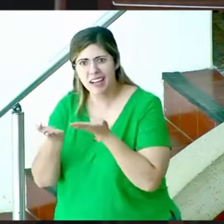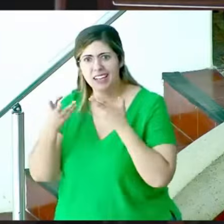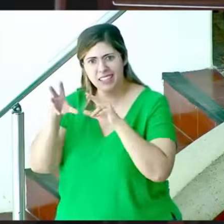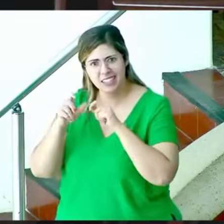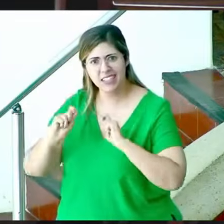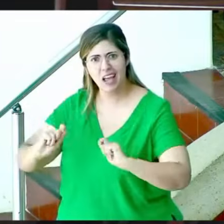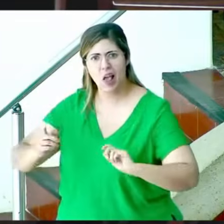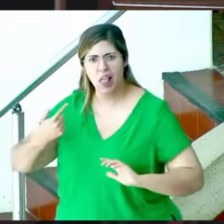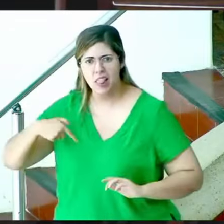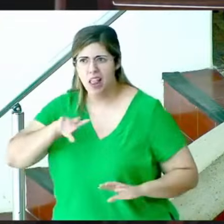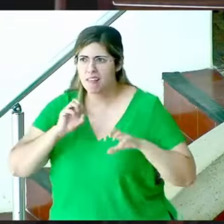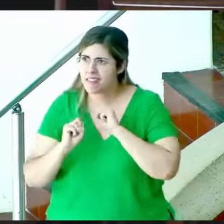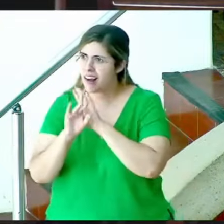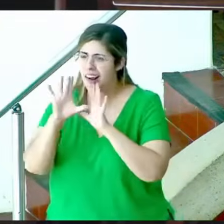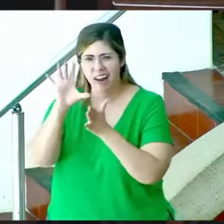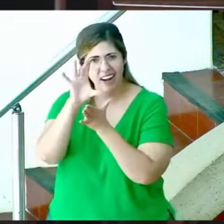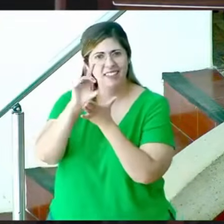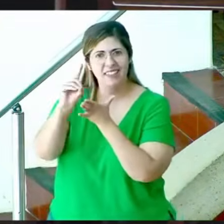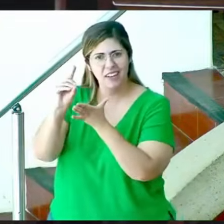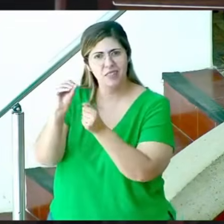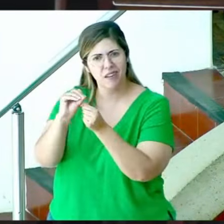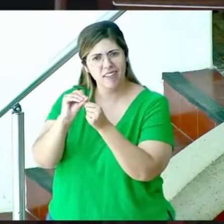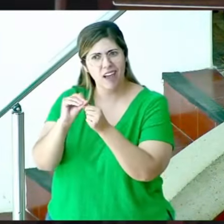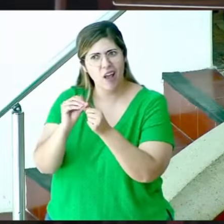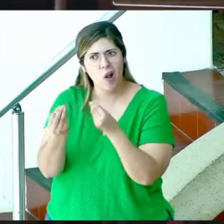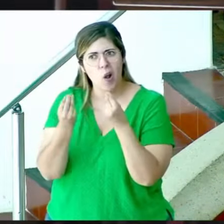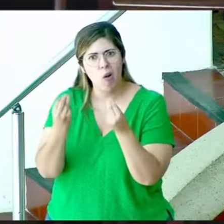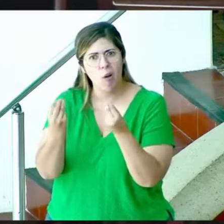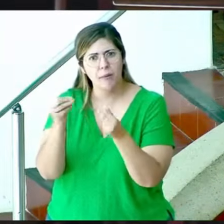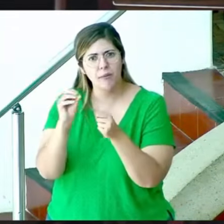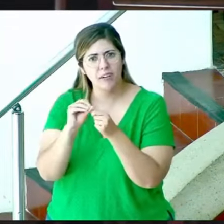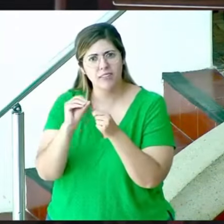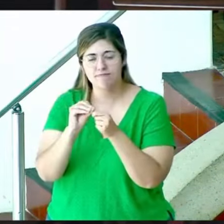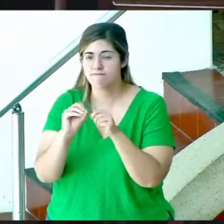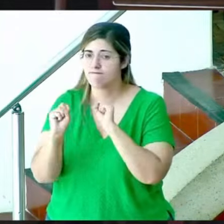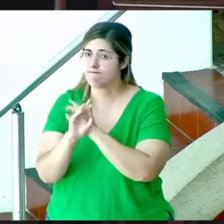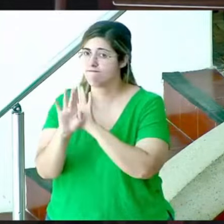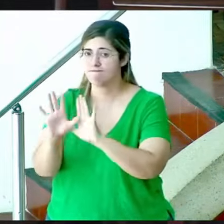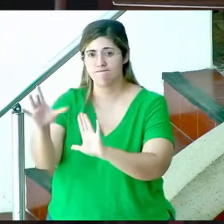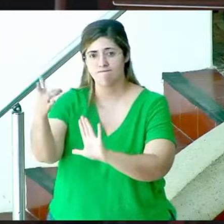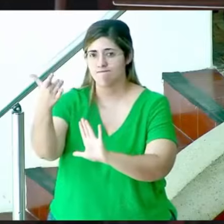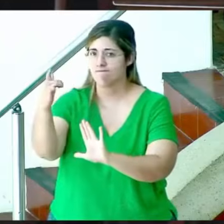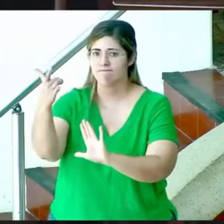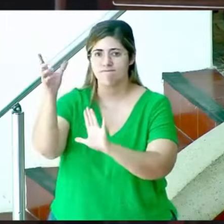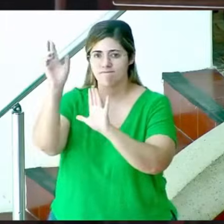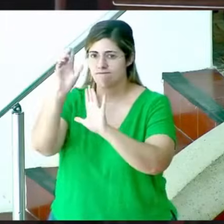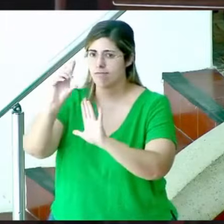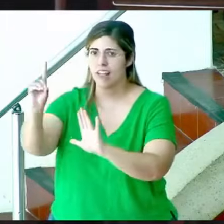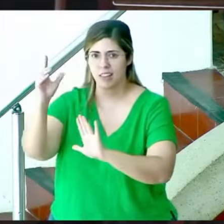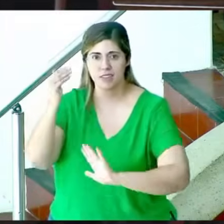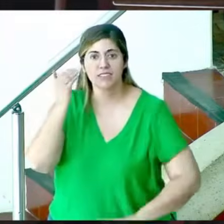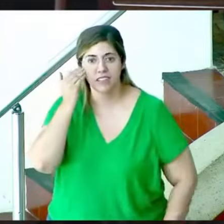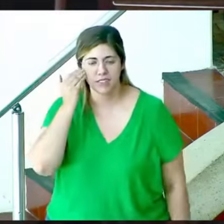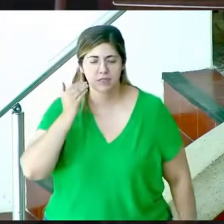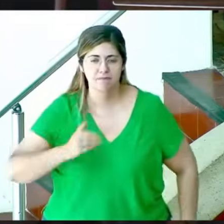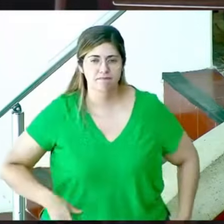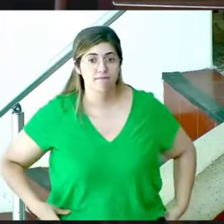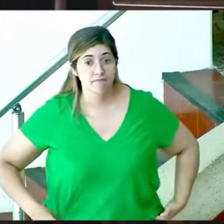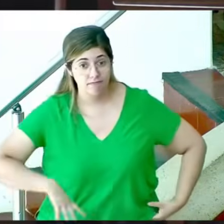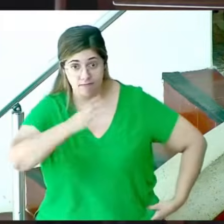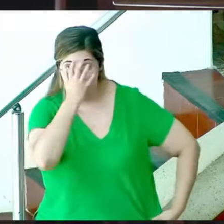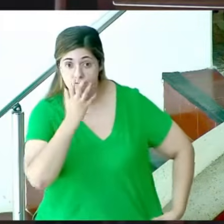para a glória de Deus? Bom, quando a gente nega, a gente não glorifica o Senhor. Então deixa eu falar uma coisa que é séria,